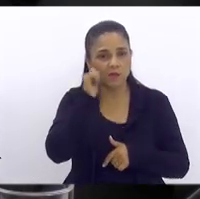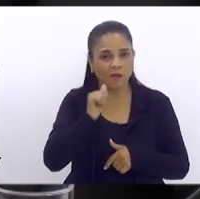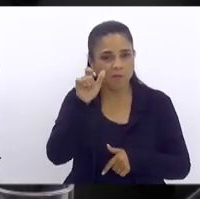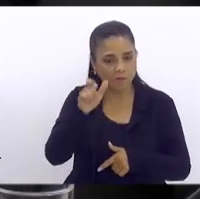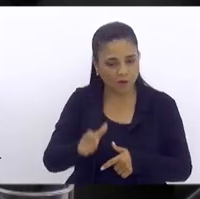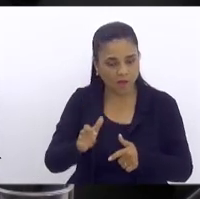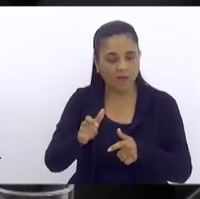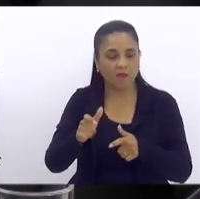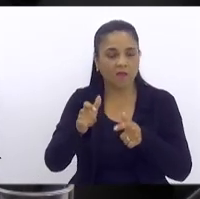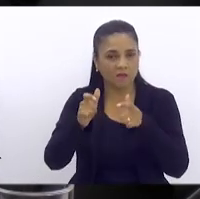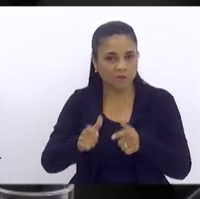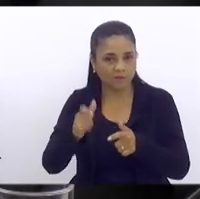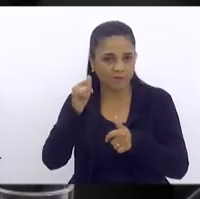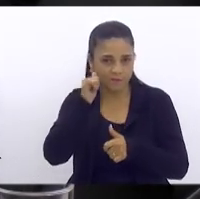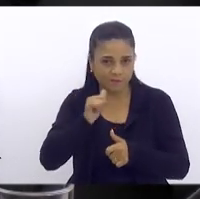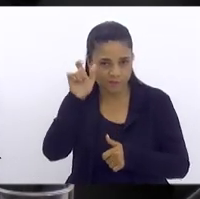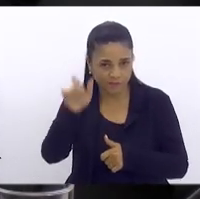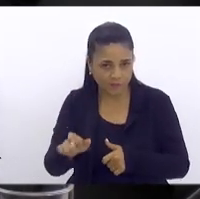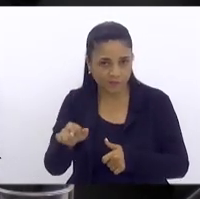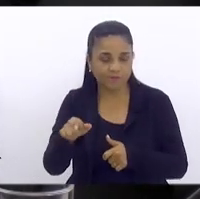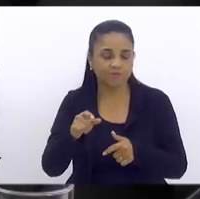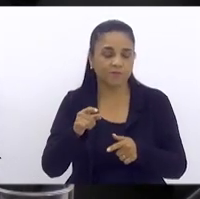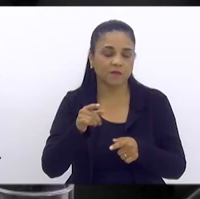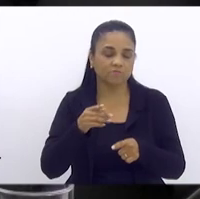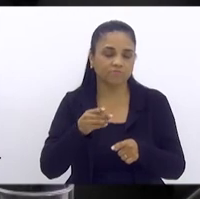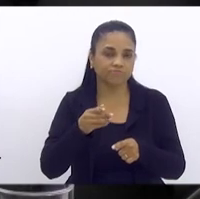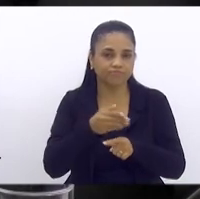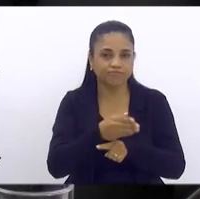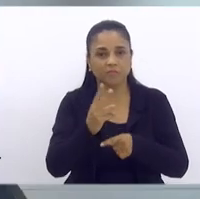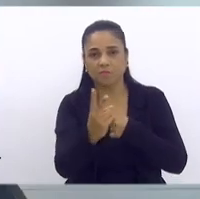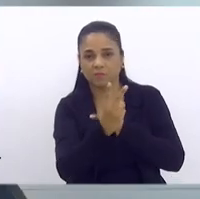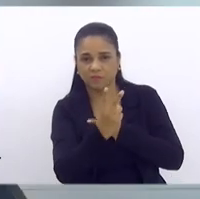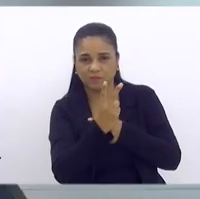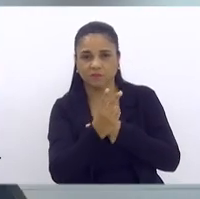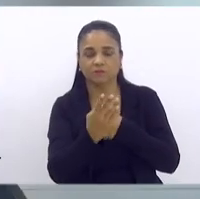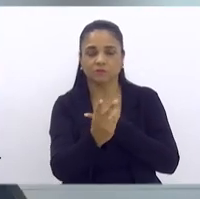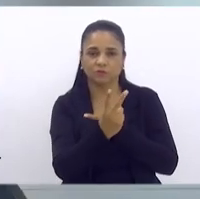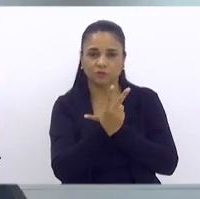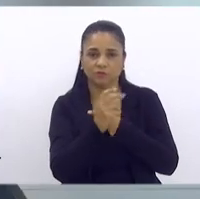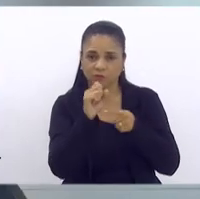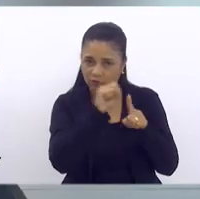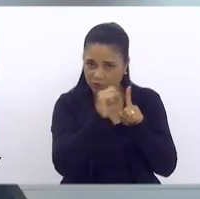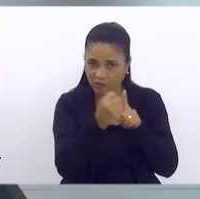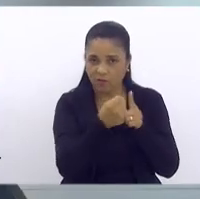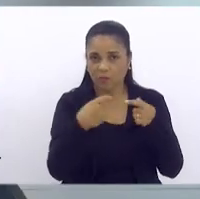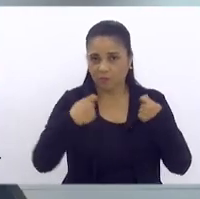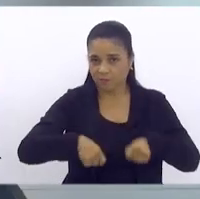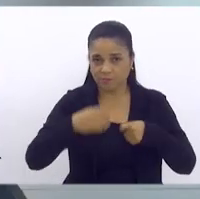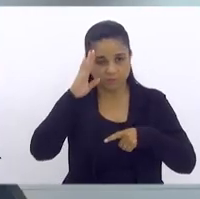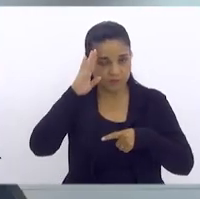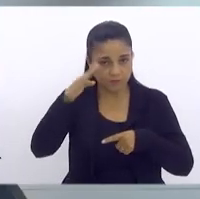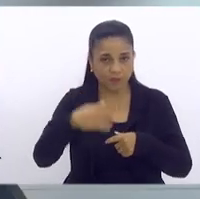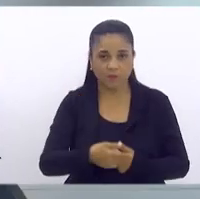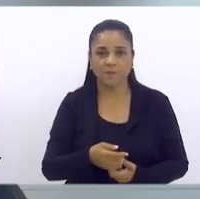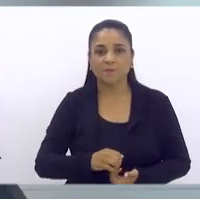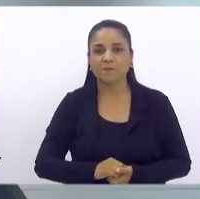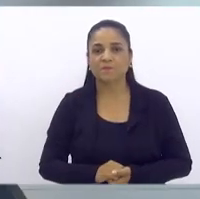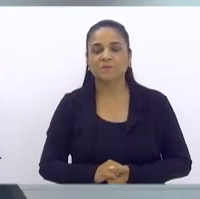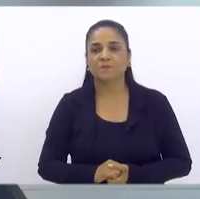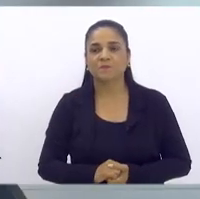para para essa proteção social. Isso foi uma pergunta. Você quer fazer mais uma? Pode fazer. Por favor,